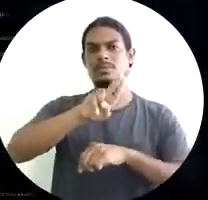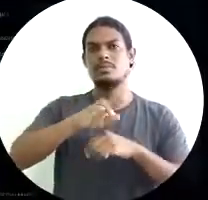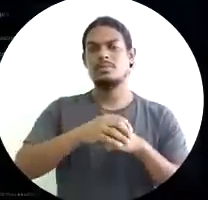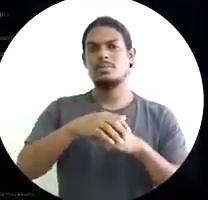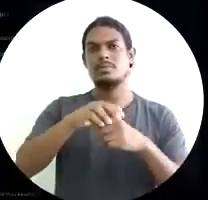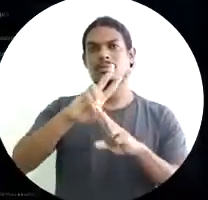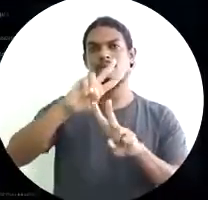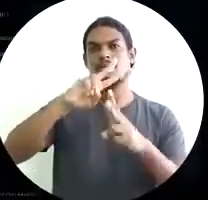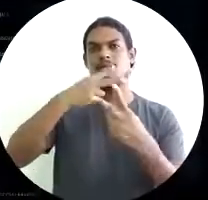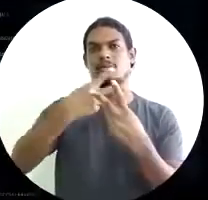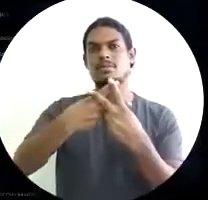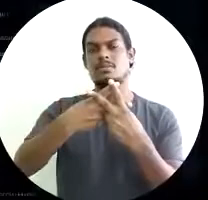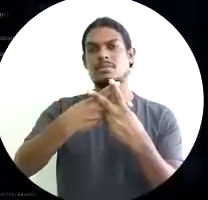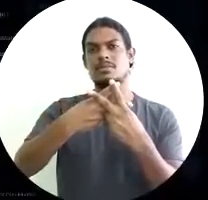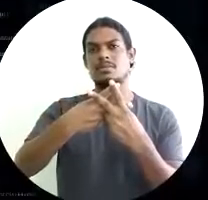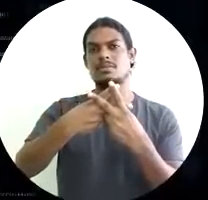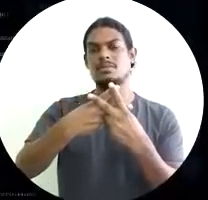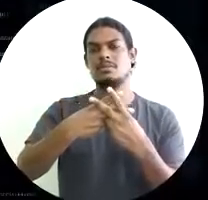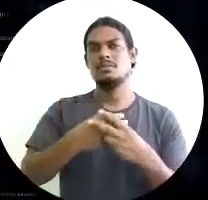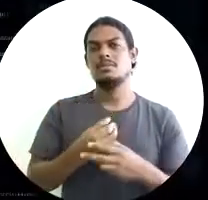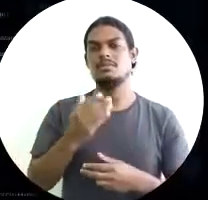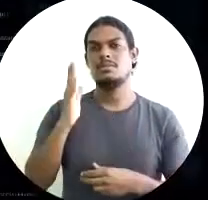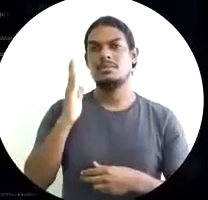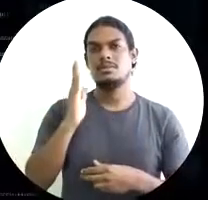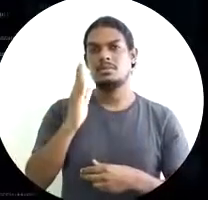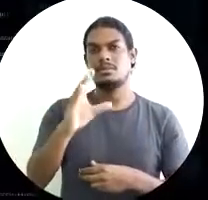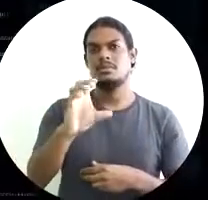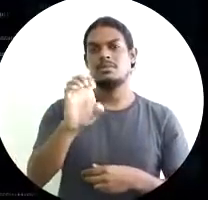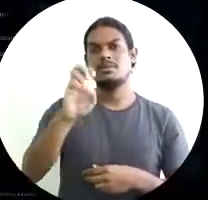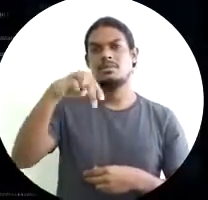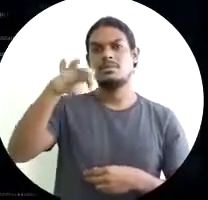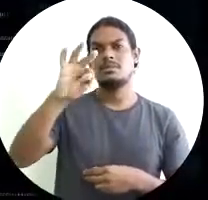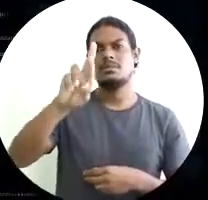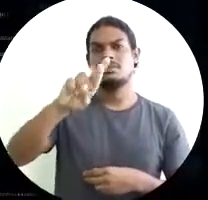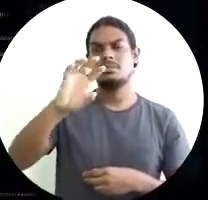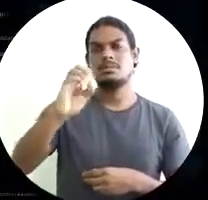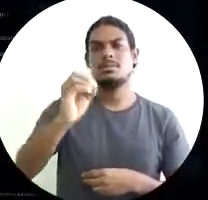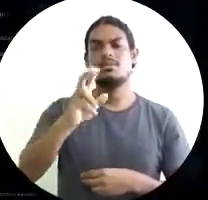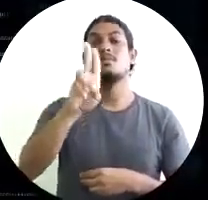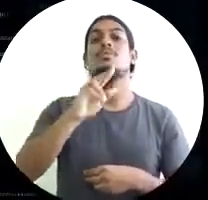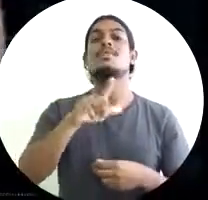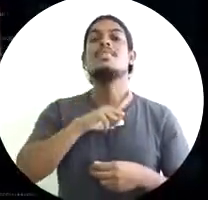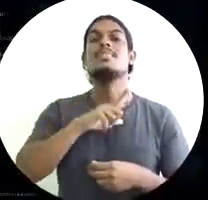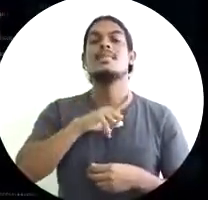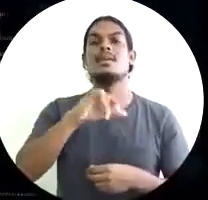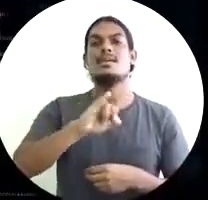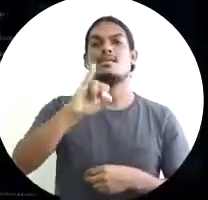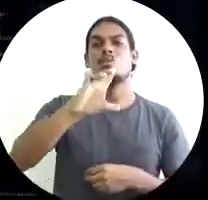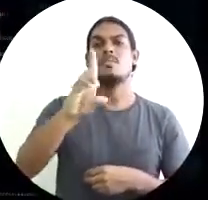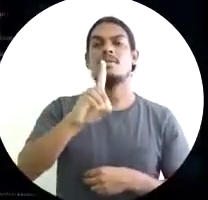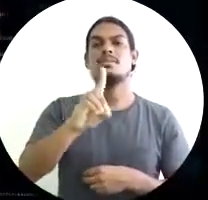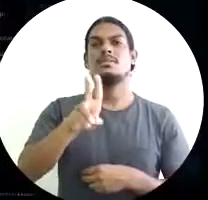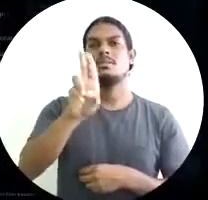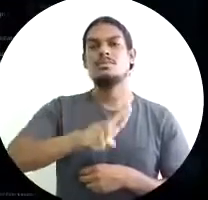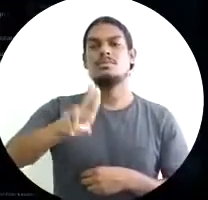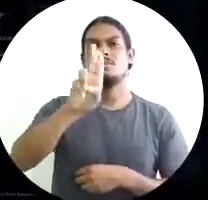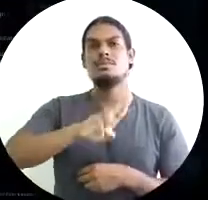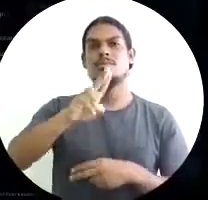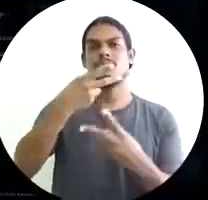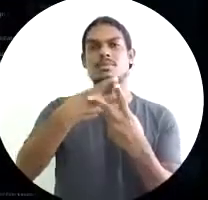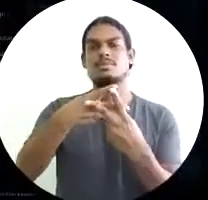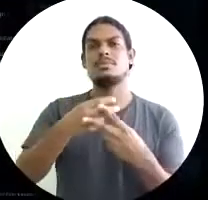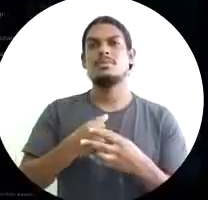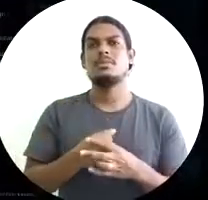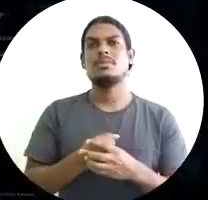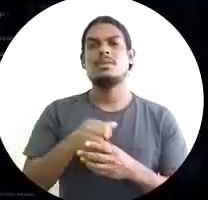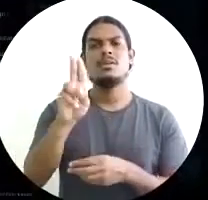hashtag centro. Então, quando a gente tem um ID, a gente usa no documento CSS,